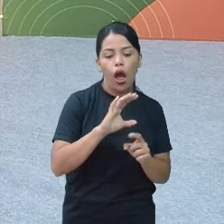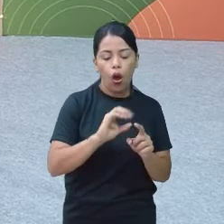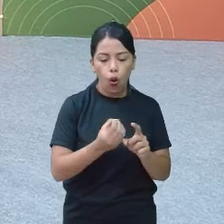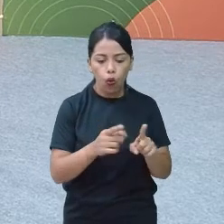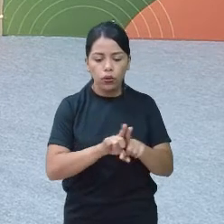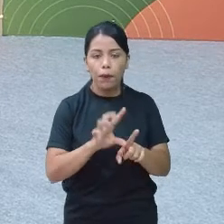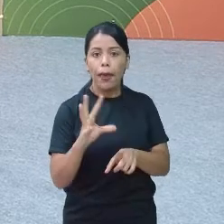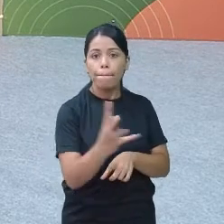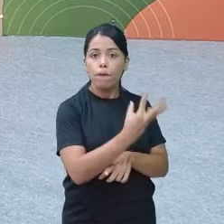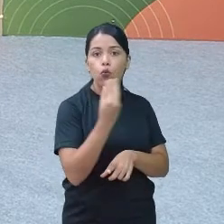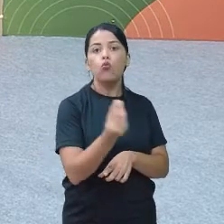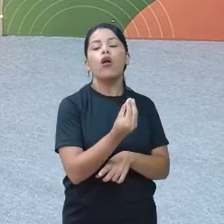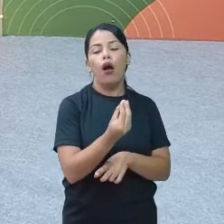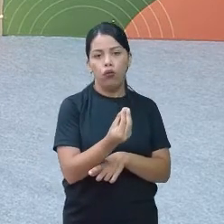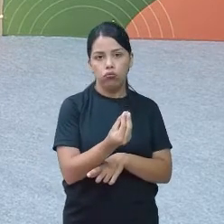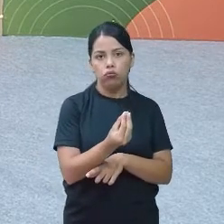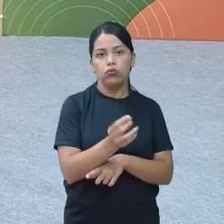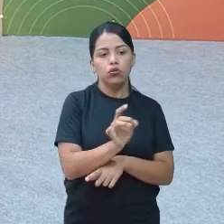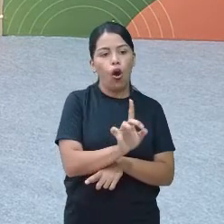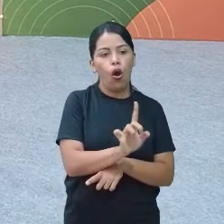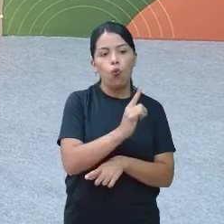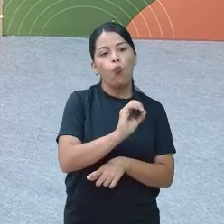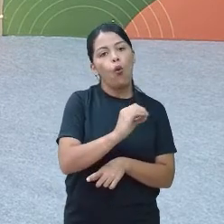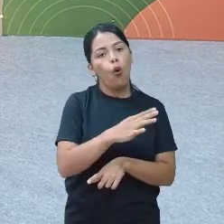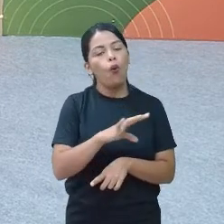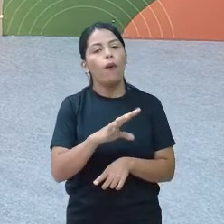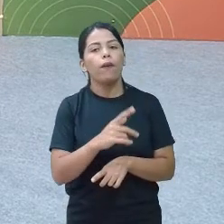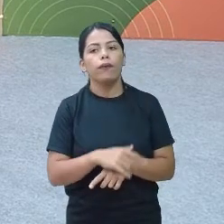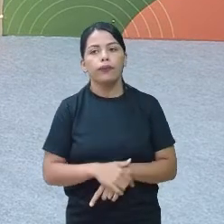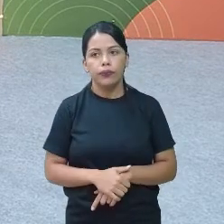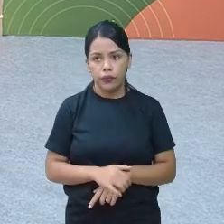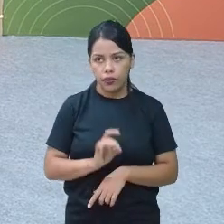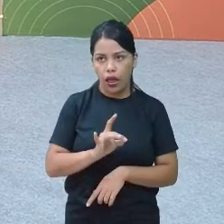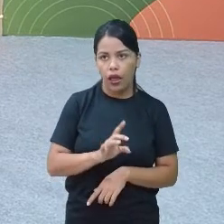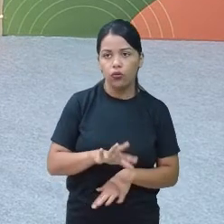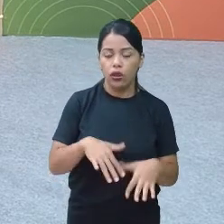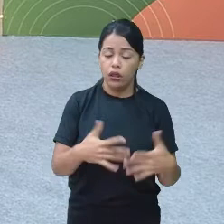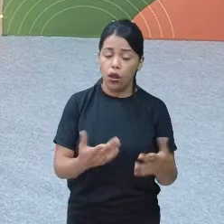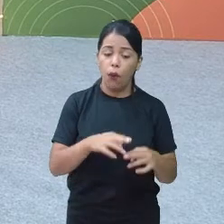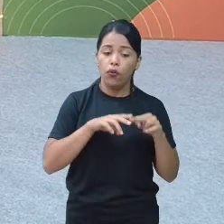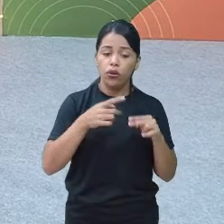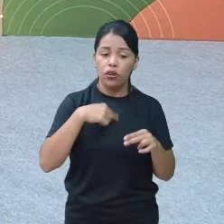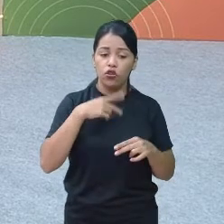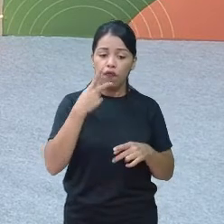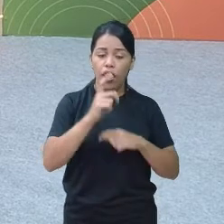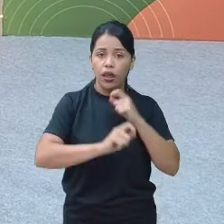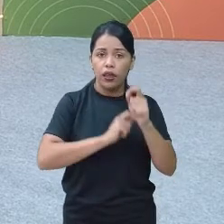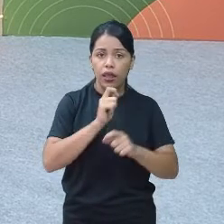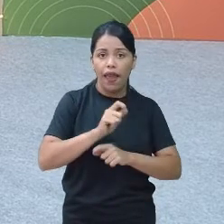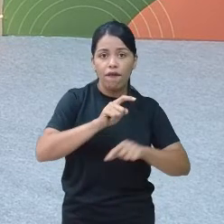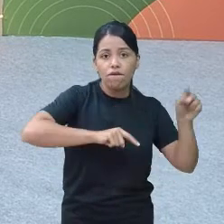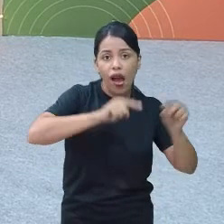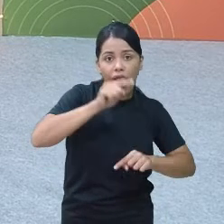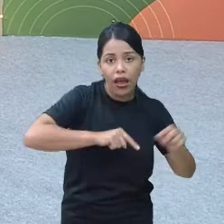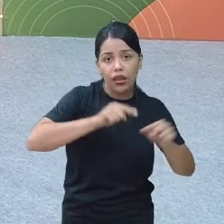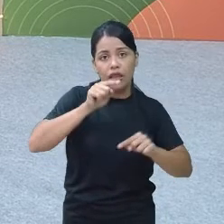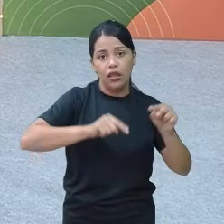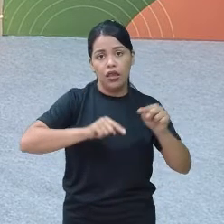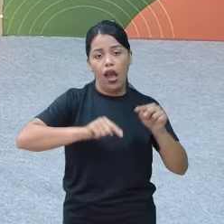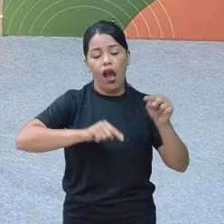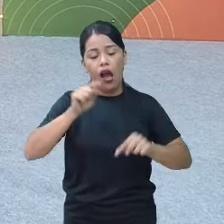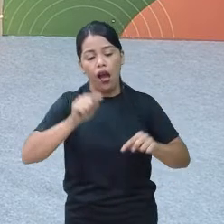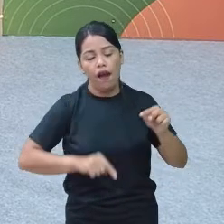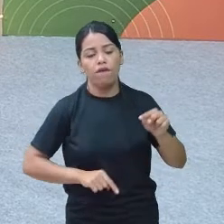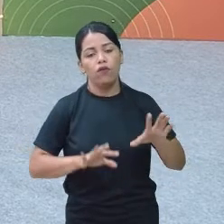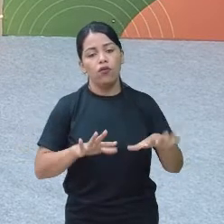são variáveis. Quanto, quanta, quantos e quantas, tá certo? A gente também consegue perceber essa variação entre